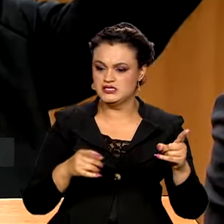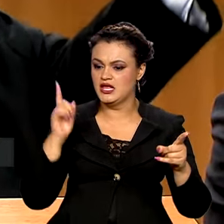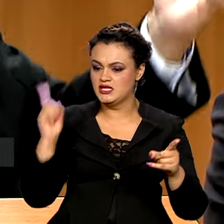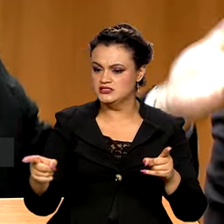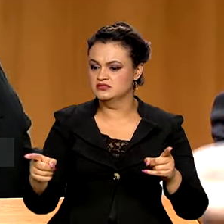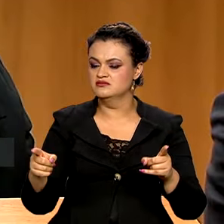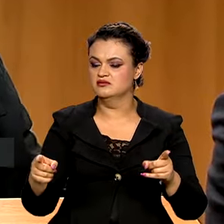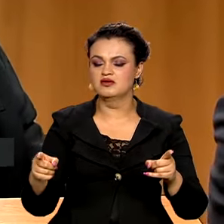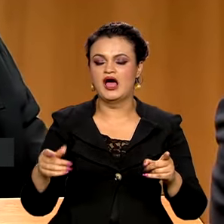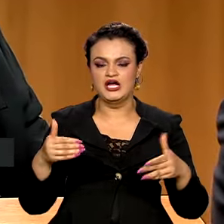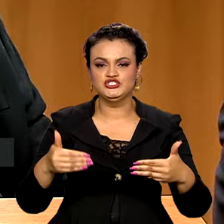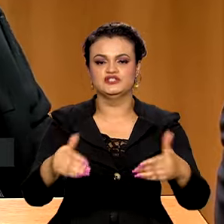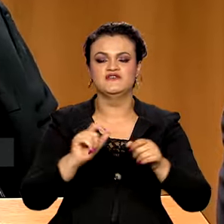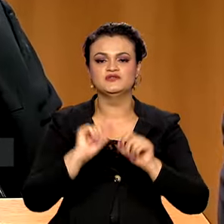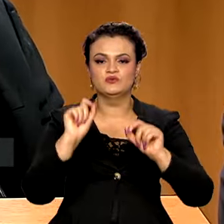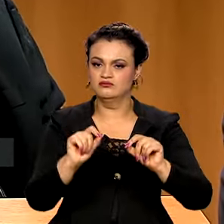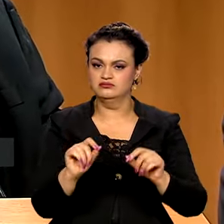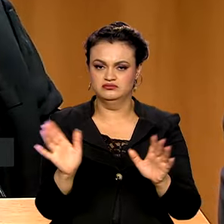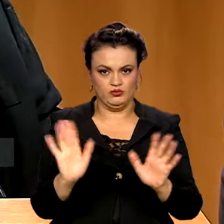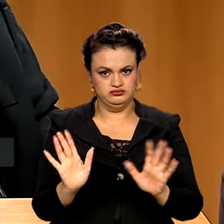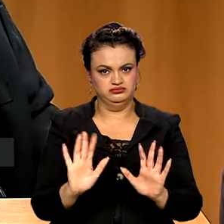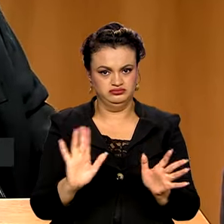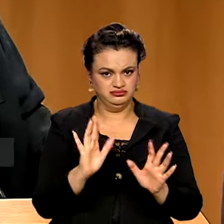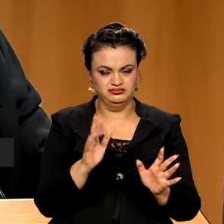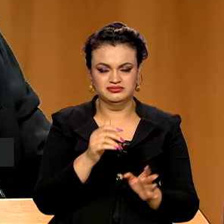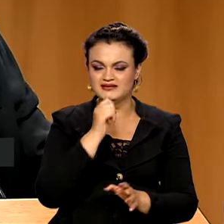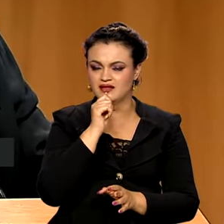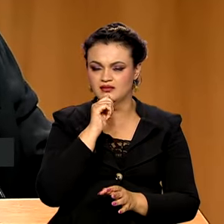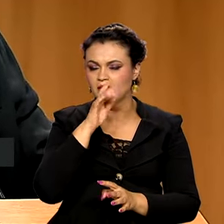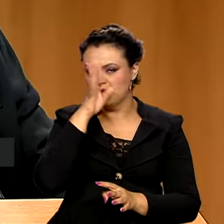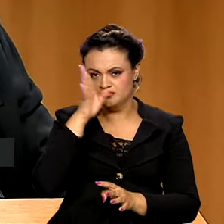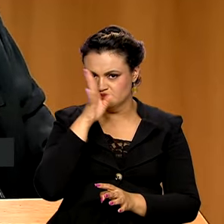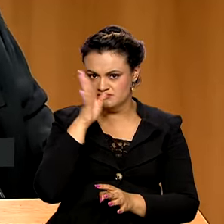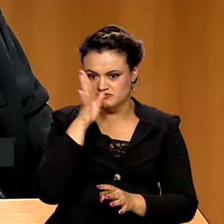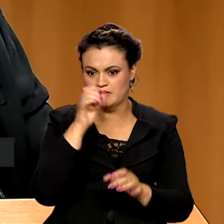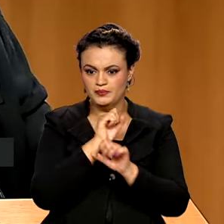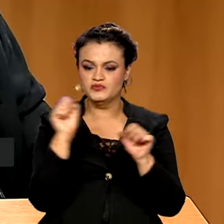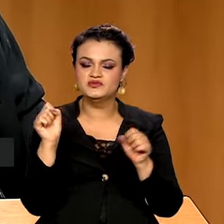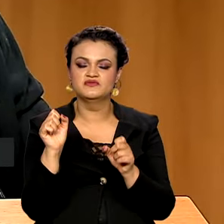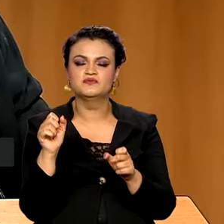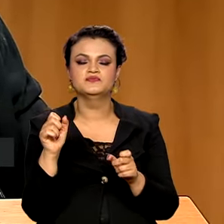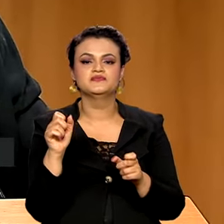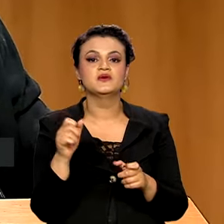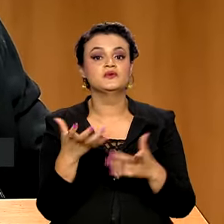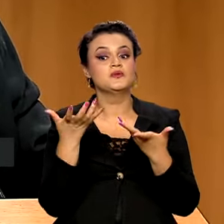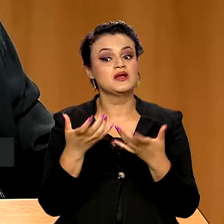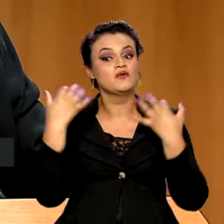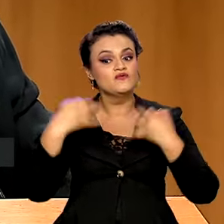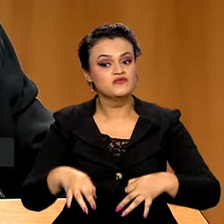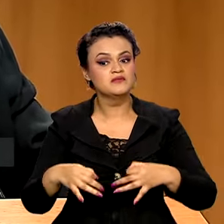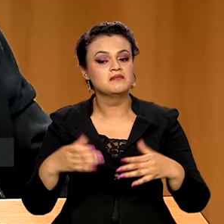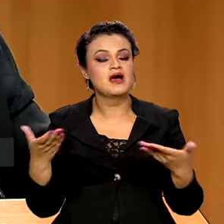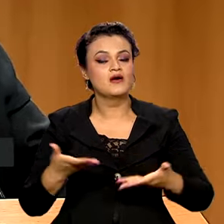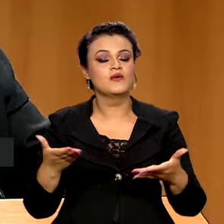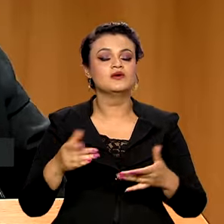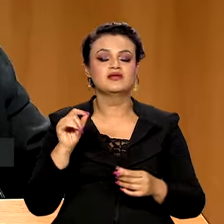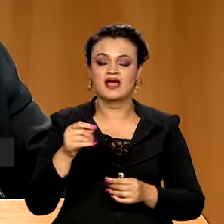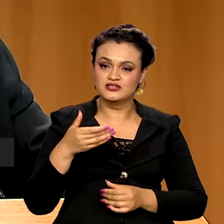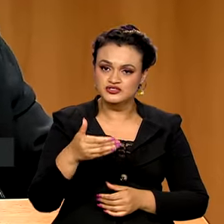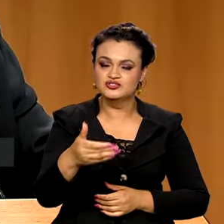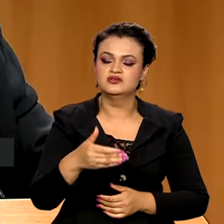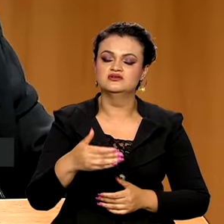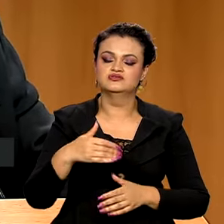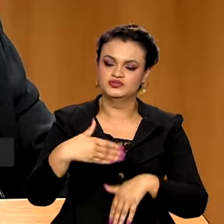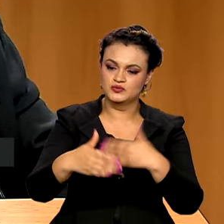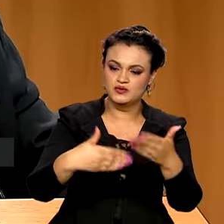novos passos. Isso seria errado e impossível. O que eu posso afirmar, senhoras e senhores, que haverá novos